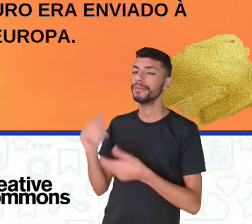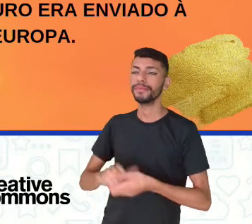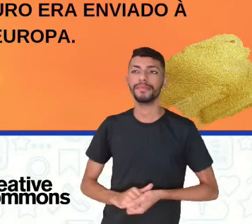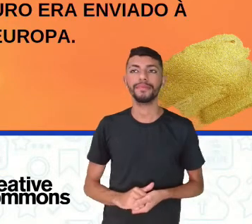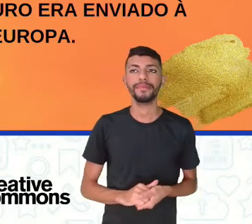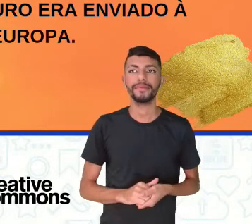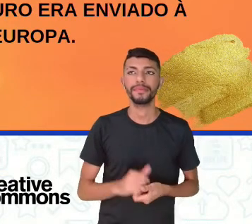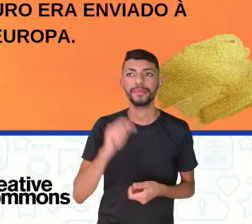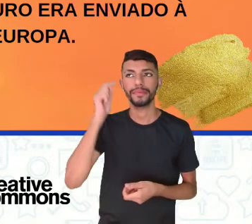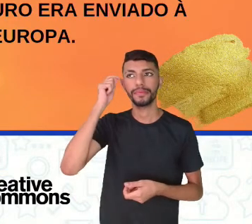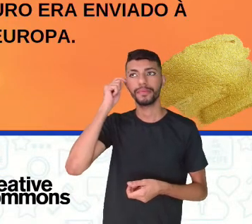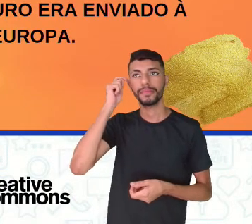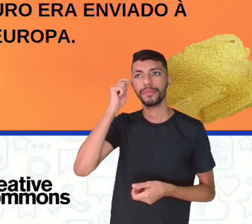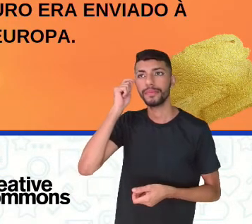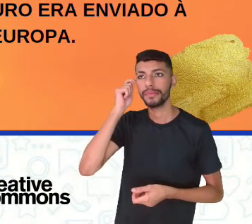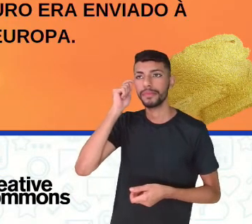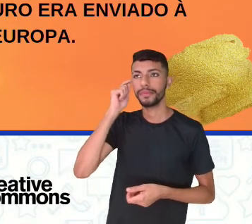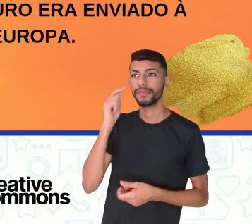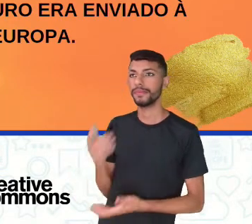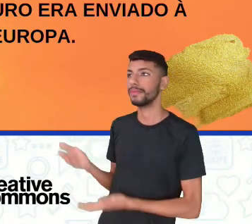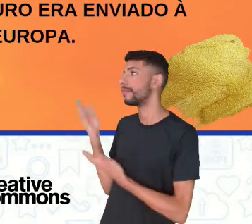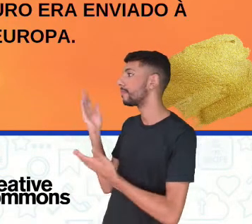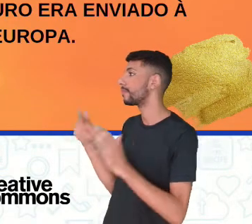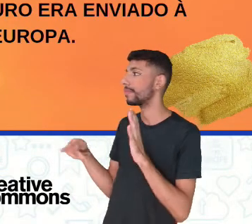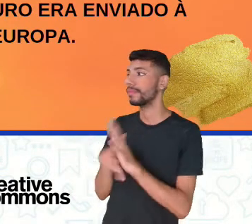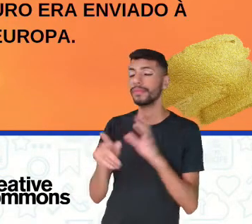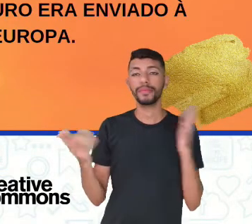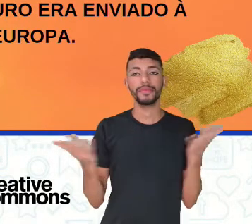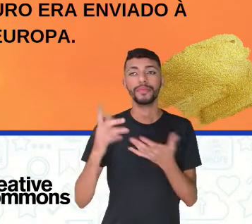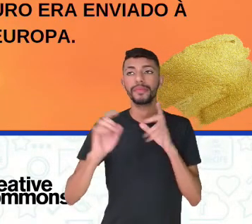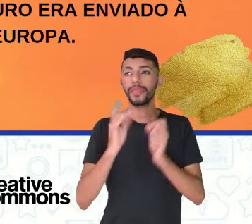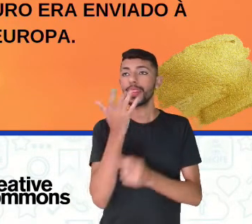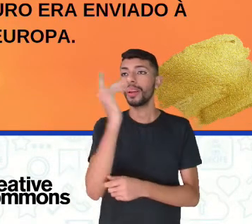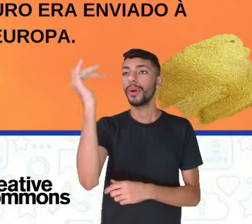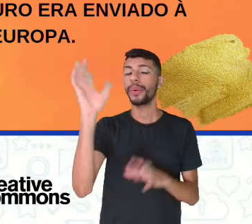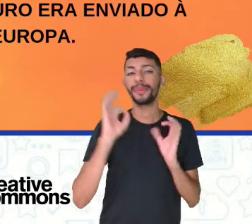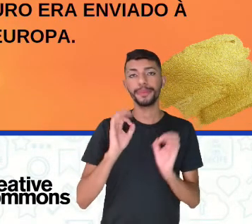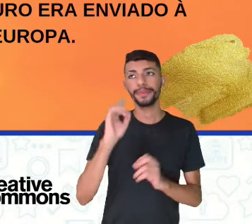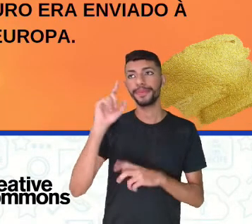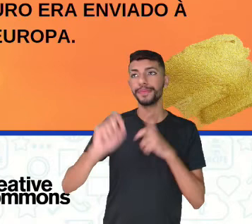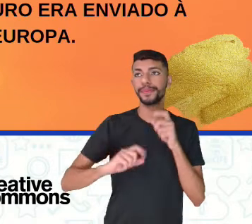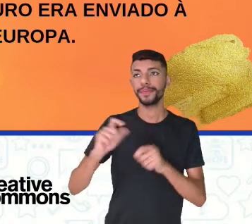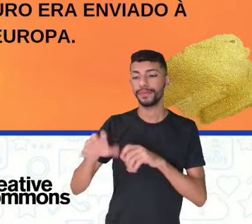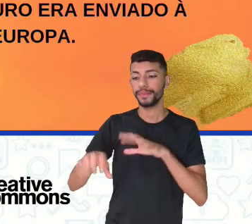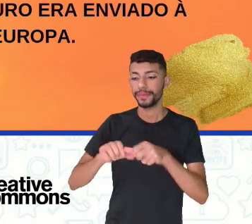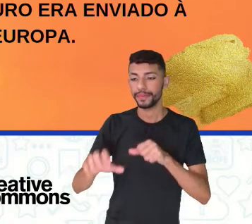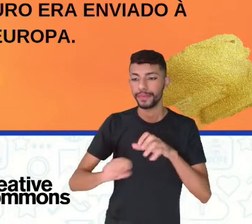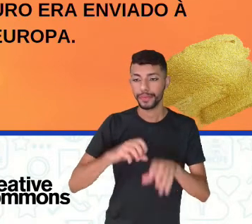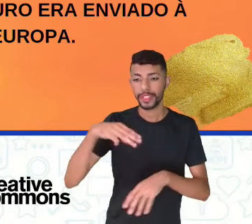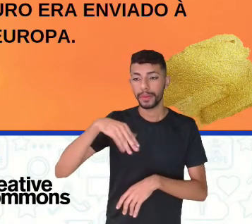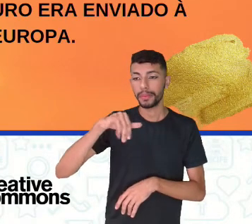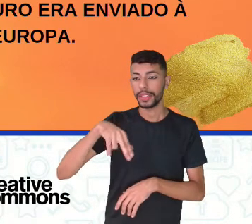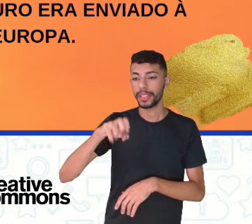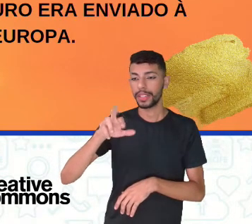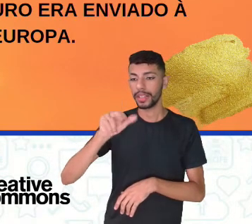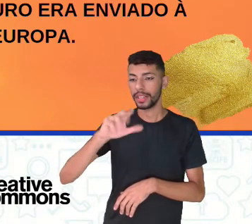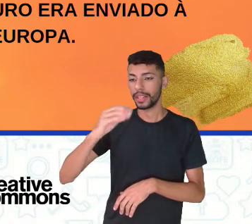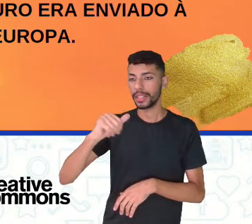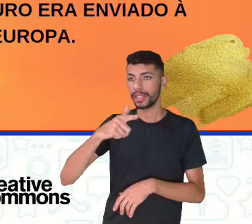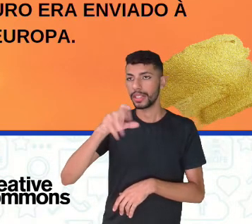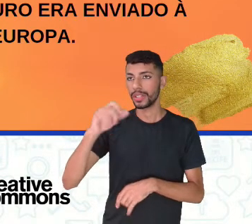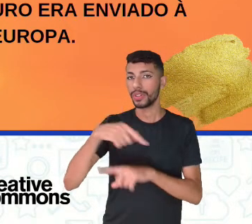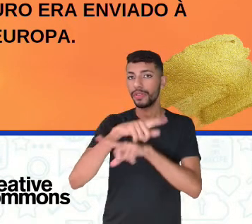africana. Passando aqui para mais um ciclo, é o ciclo do ouro, né? Olha só, é a questão da mineração, que já vocês vão ver em sustentabilidade,